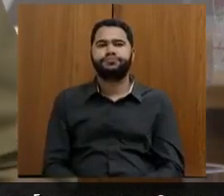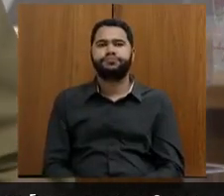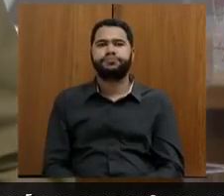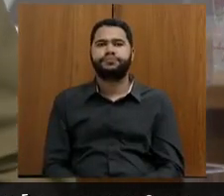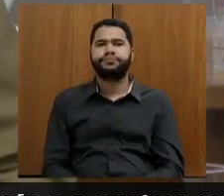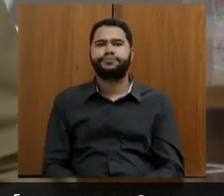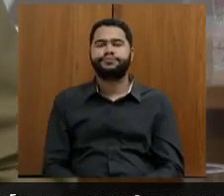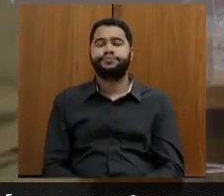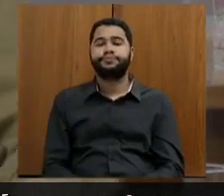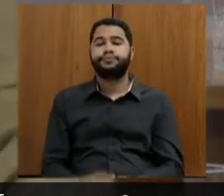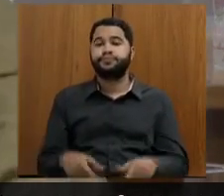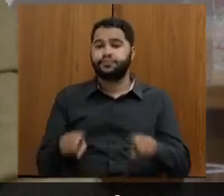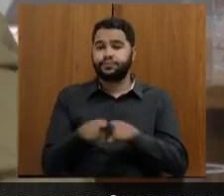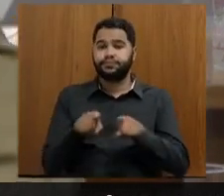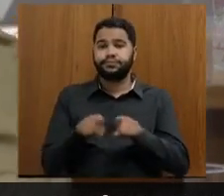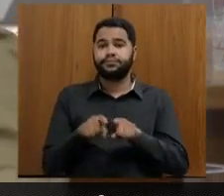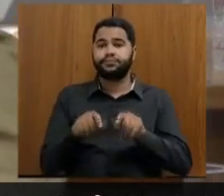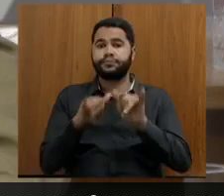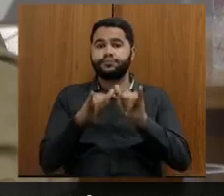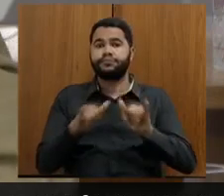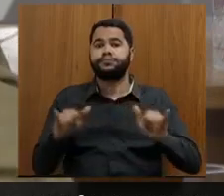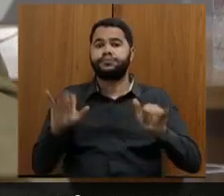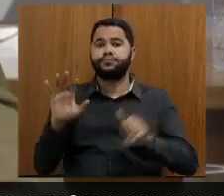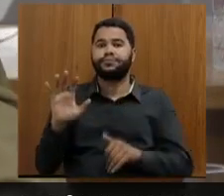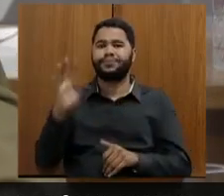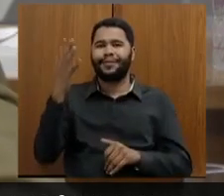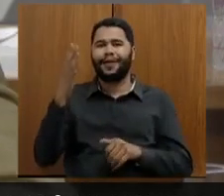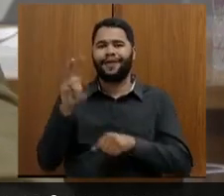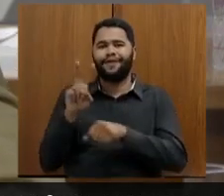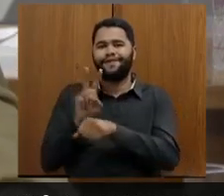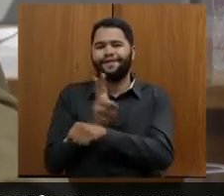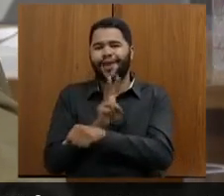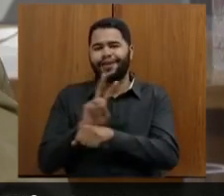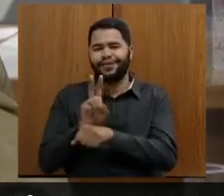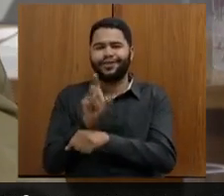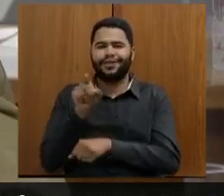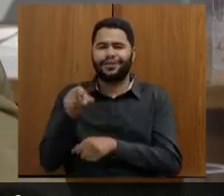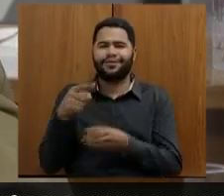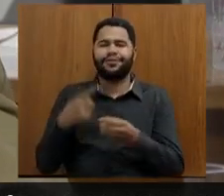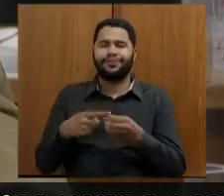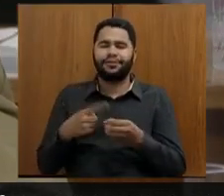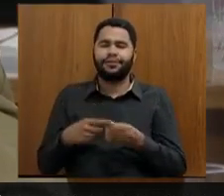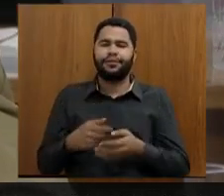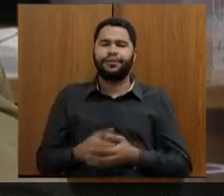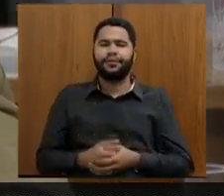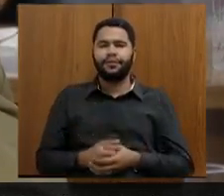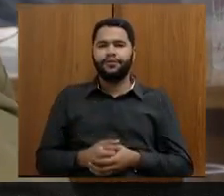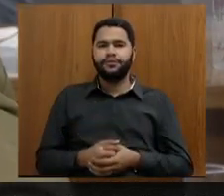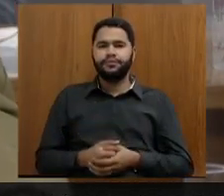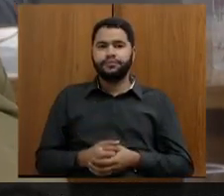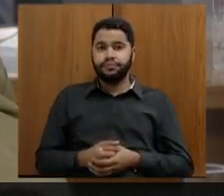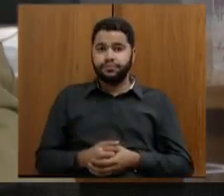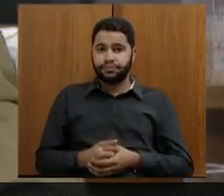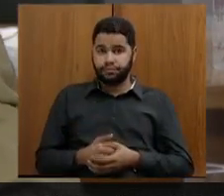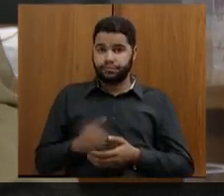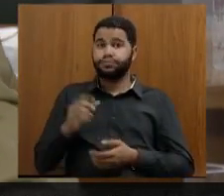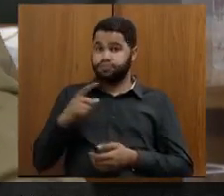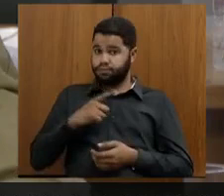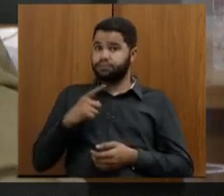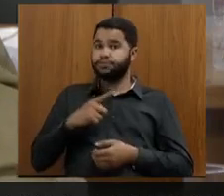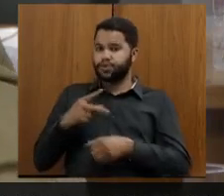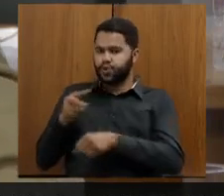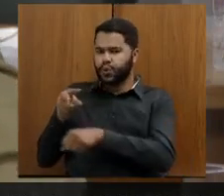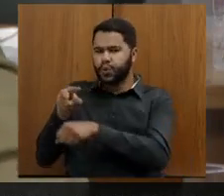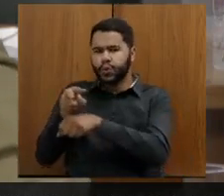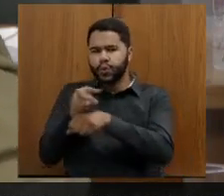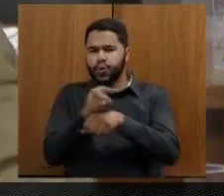e a gente a gente pode dizer inclusive com sobre a ocorrência de Varginha que lá em Varginha a havia o monitoramento